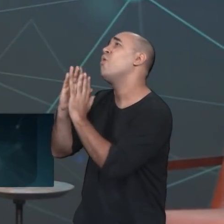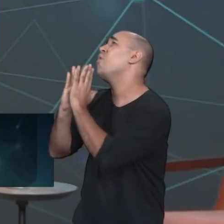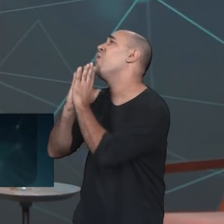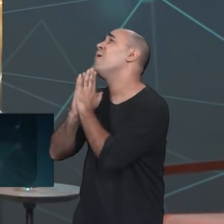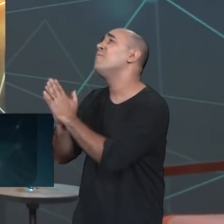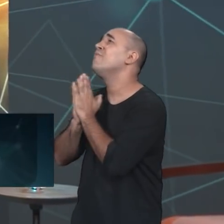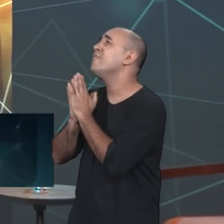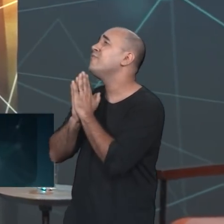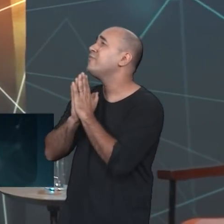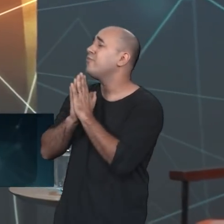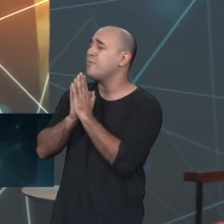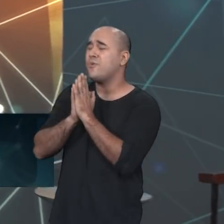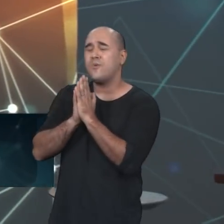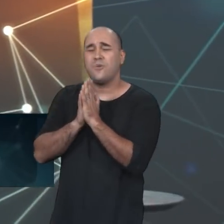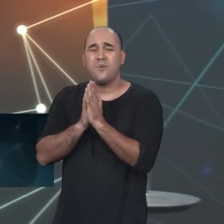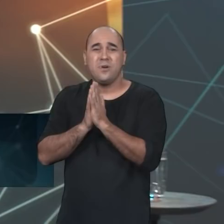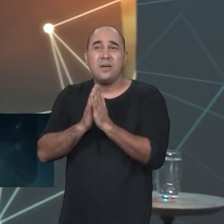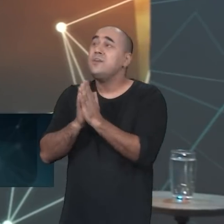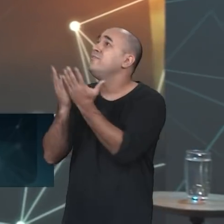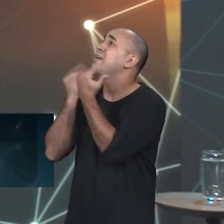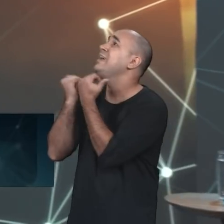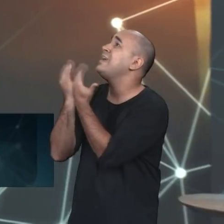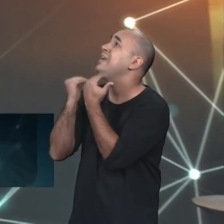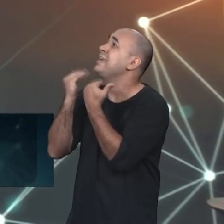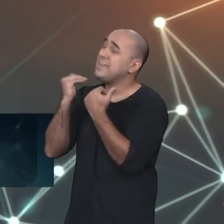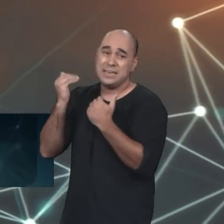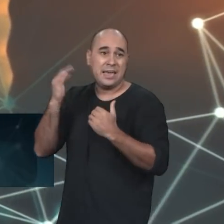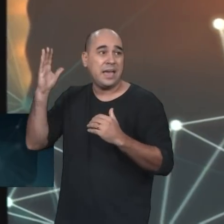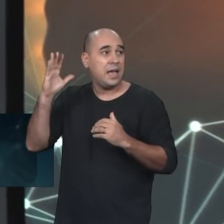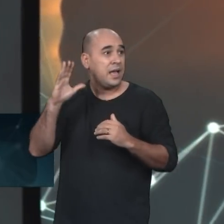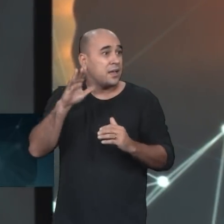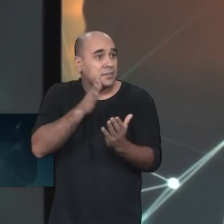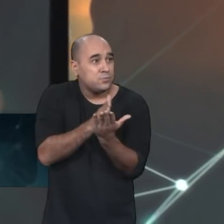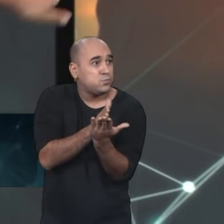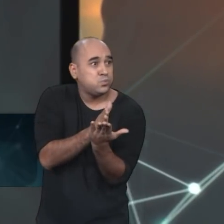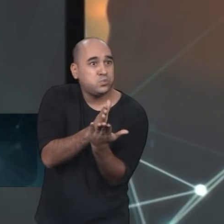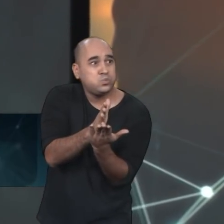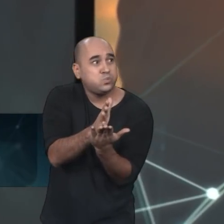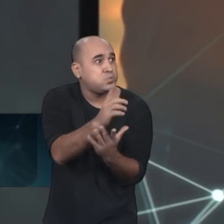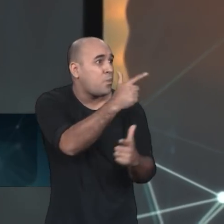naufragar. Venha toda a tempestade